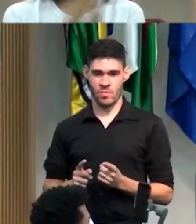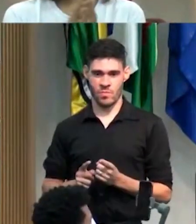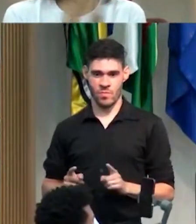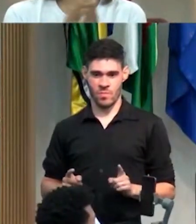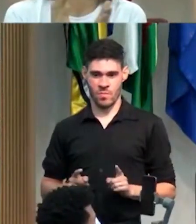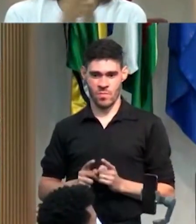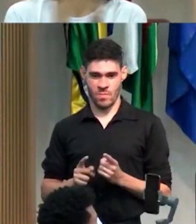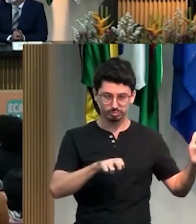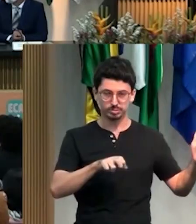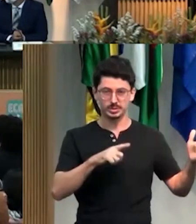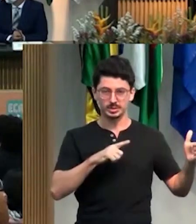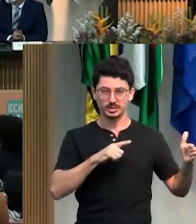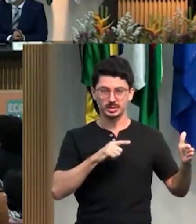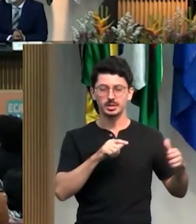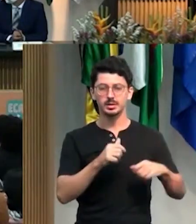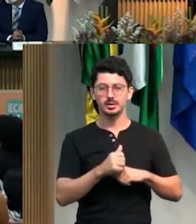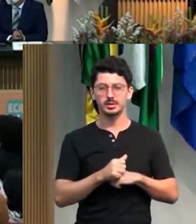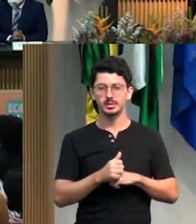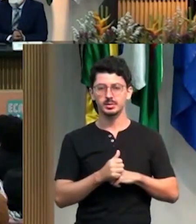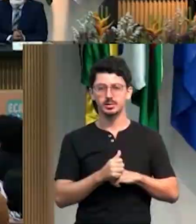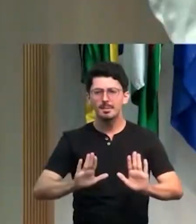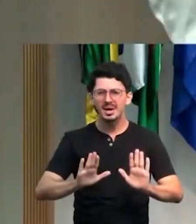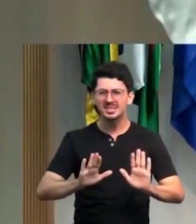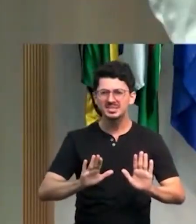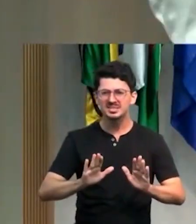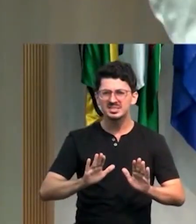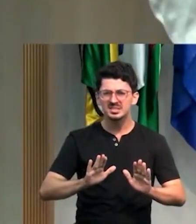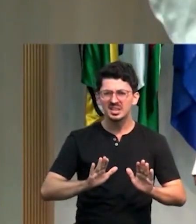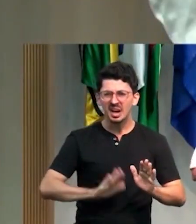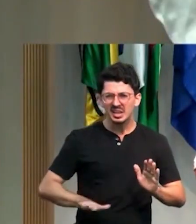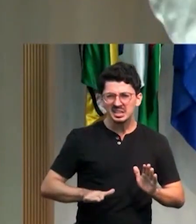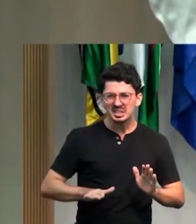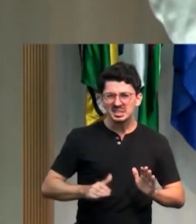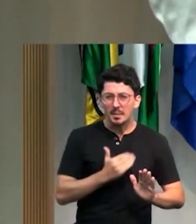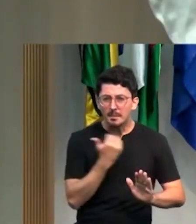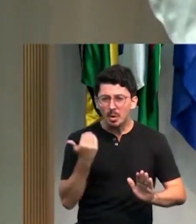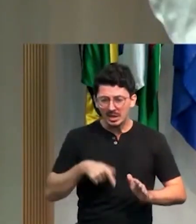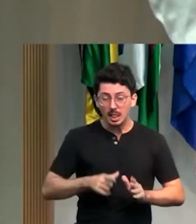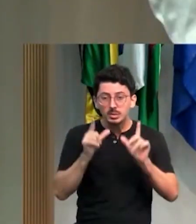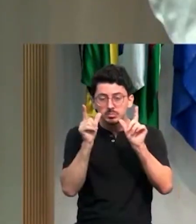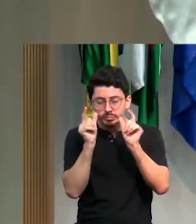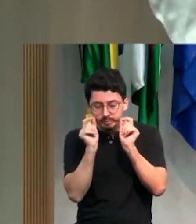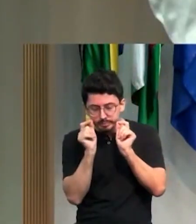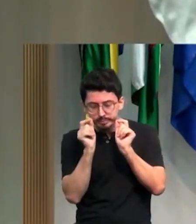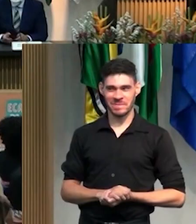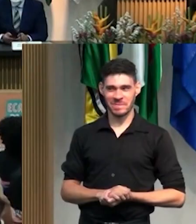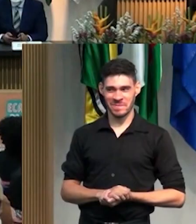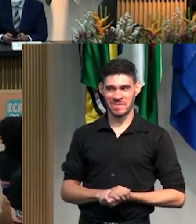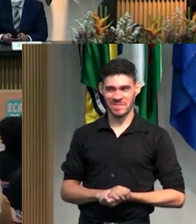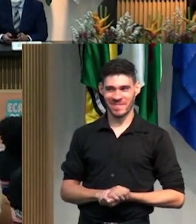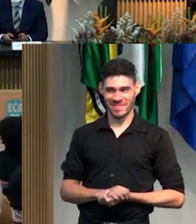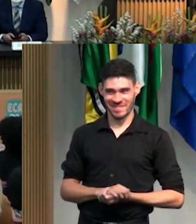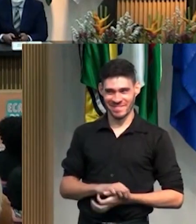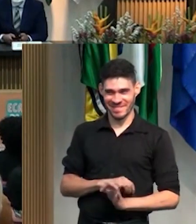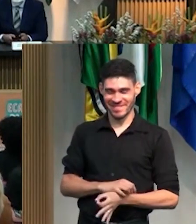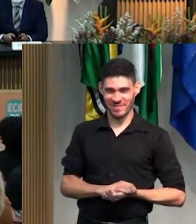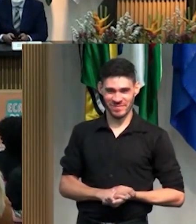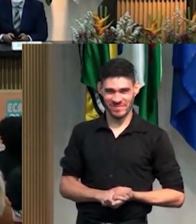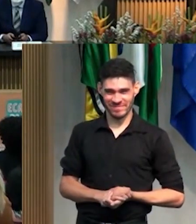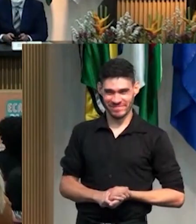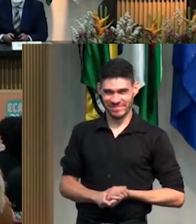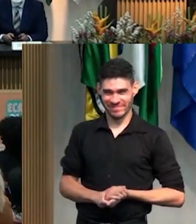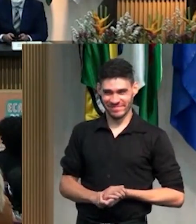de aniversário do estatuto além do ECA em Libras foi lançado também um três dígitos 101 em